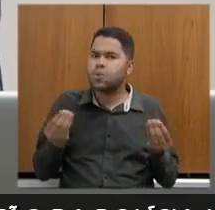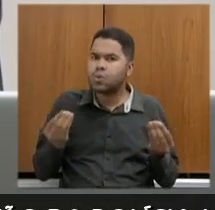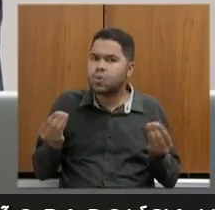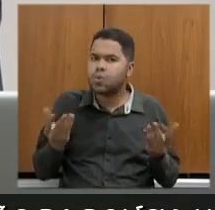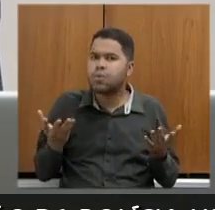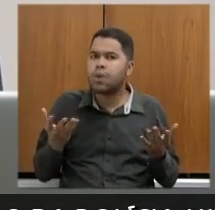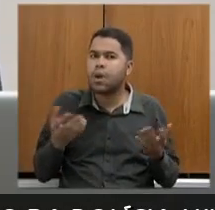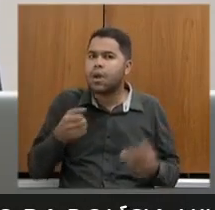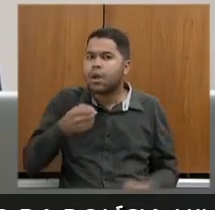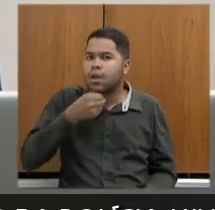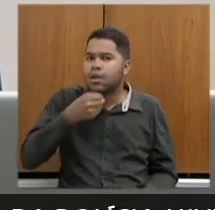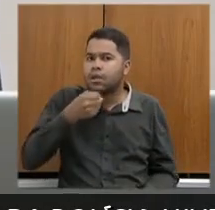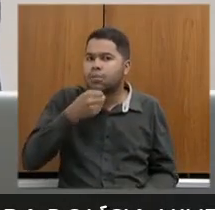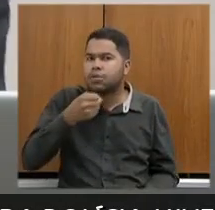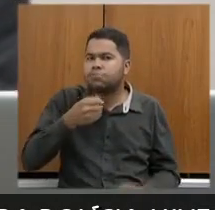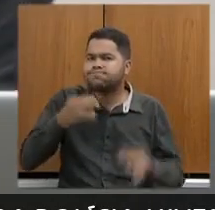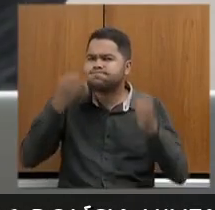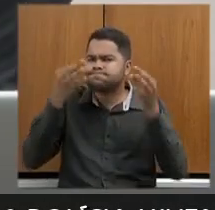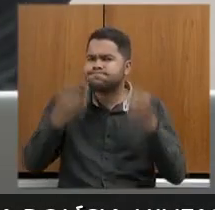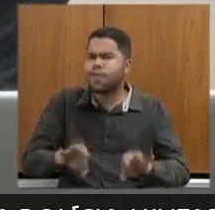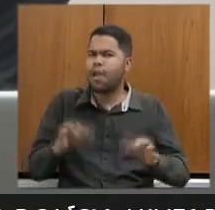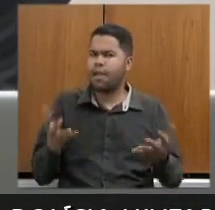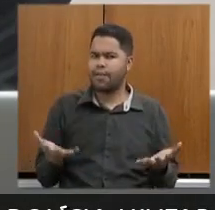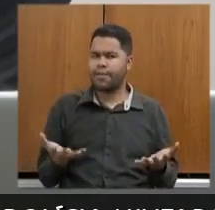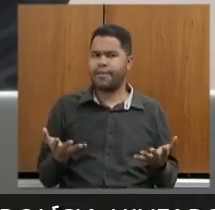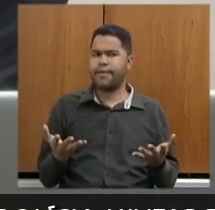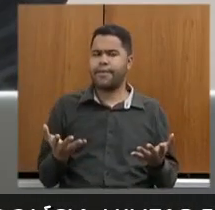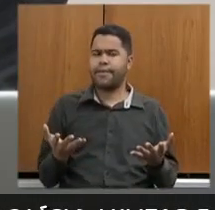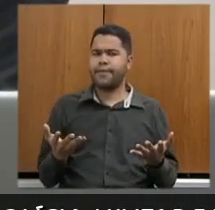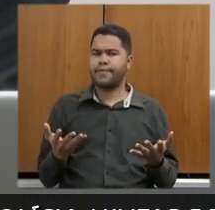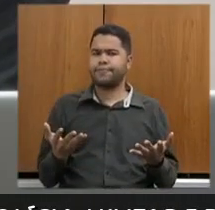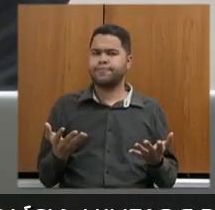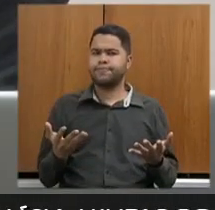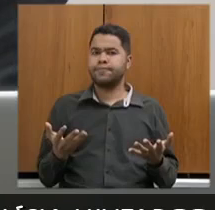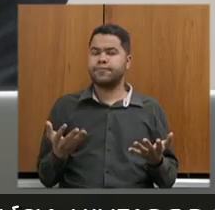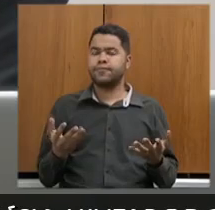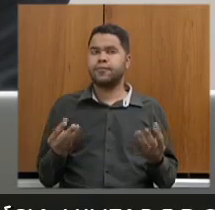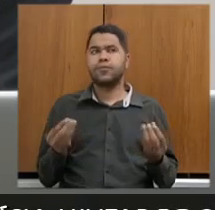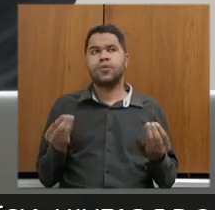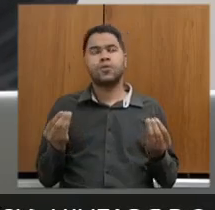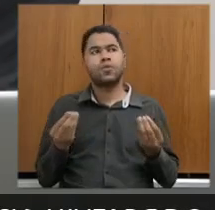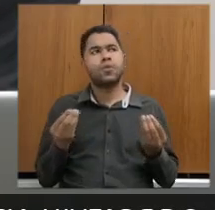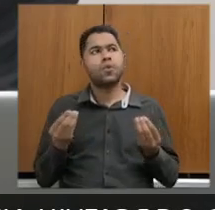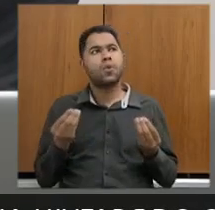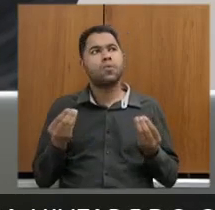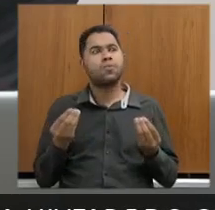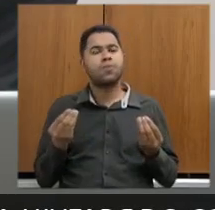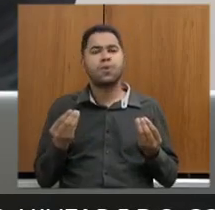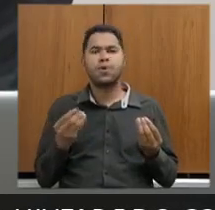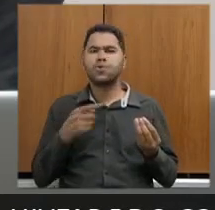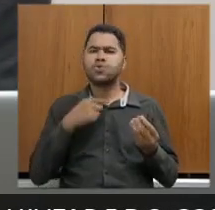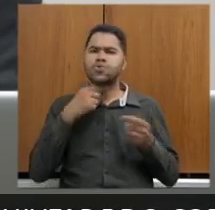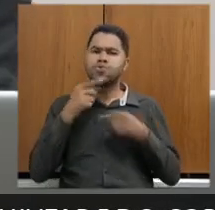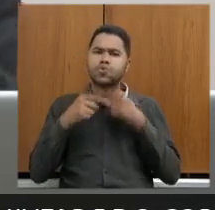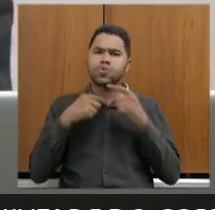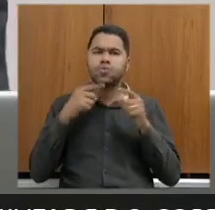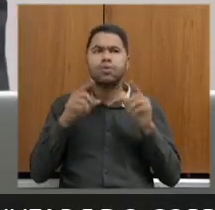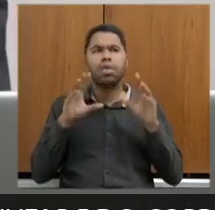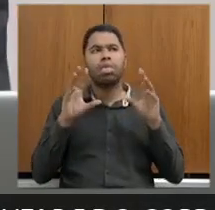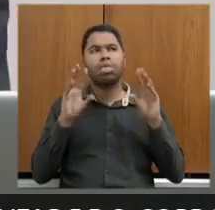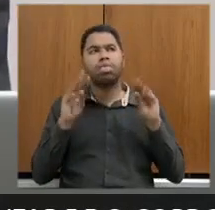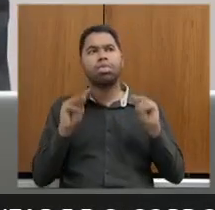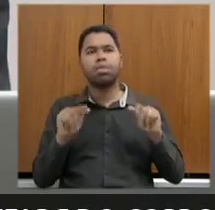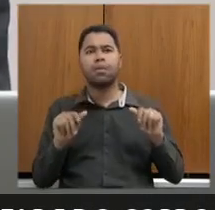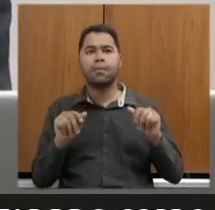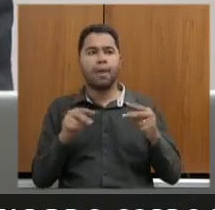para fazer uma entrevista bem feita como fazer para é disse para dúvidas sem o